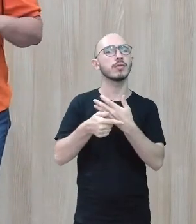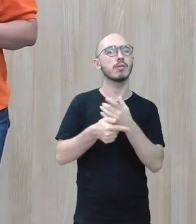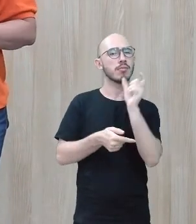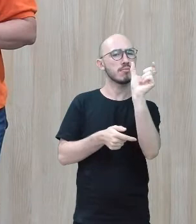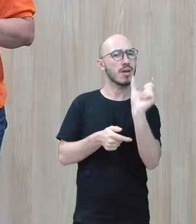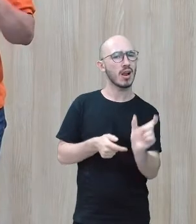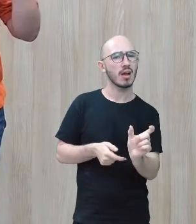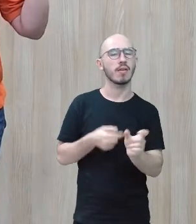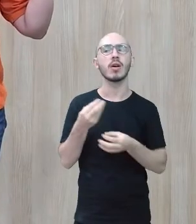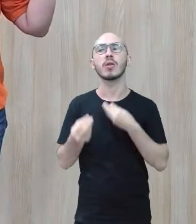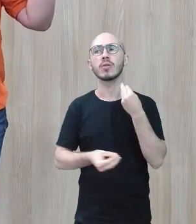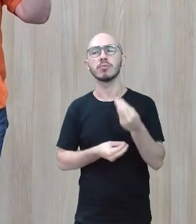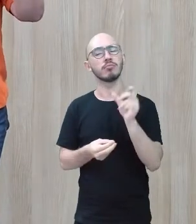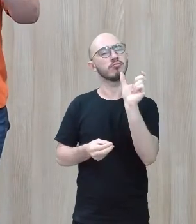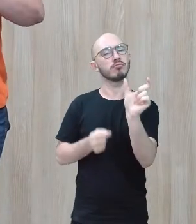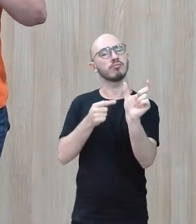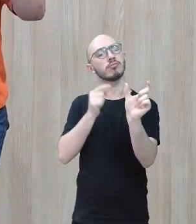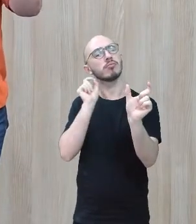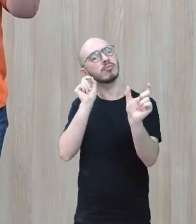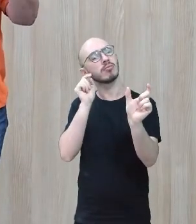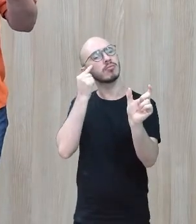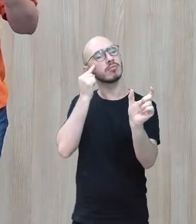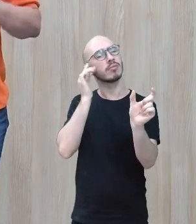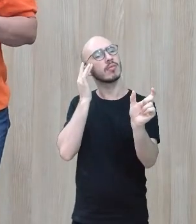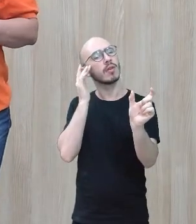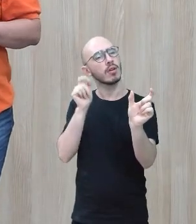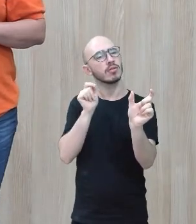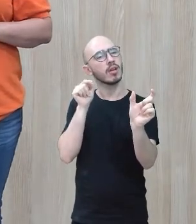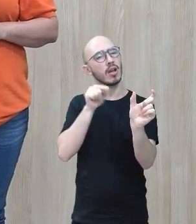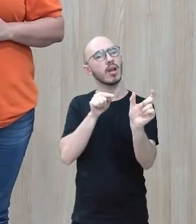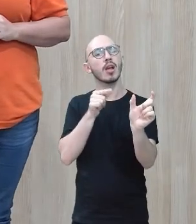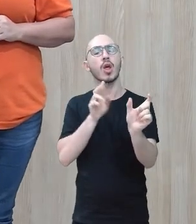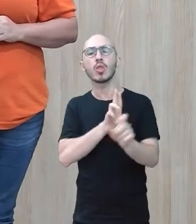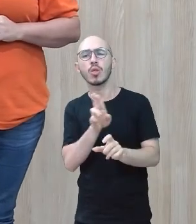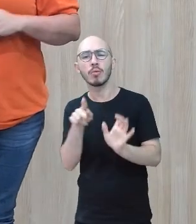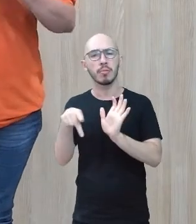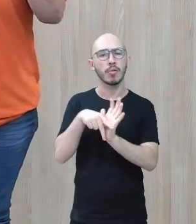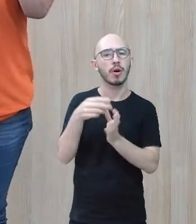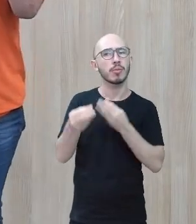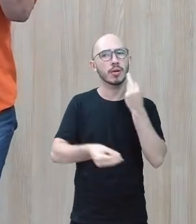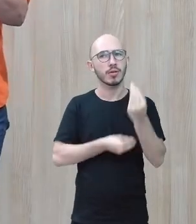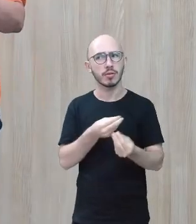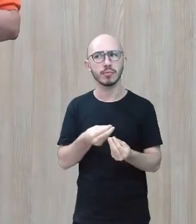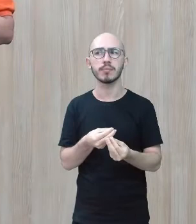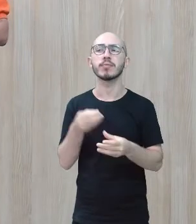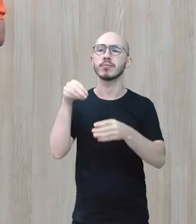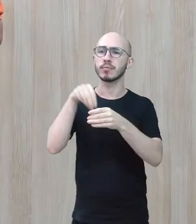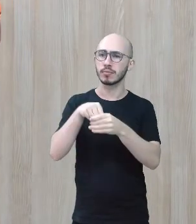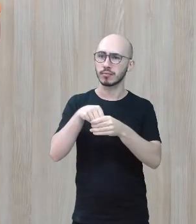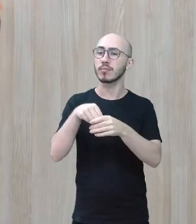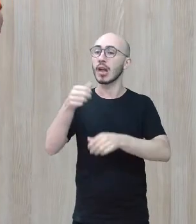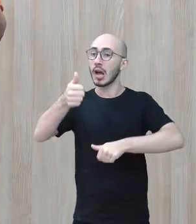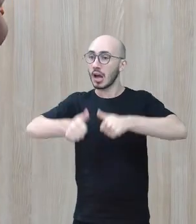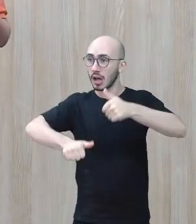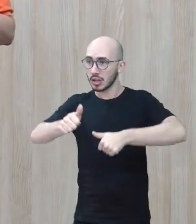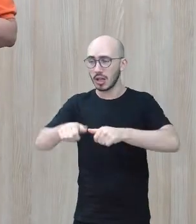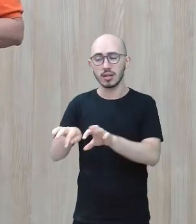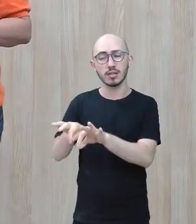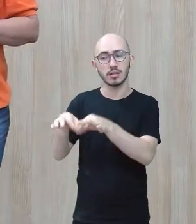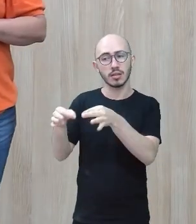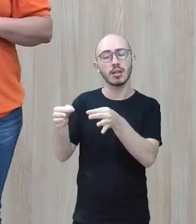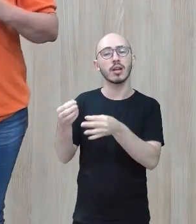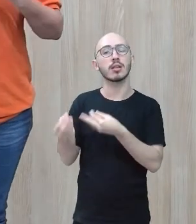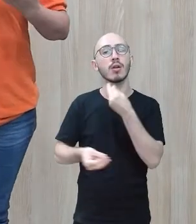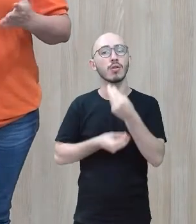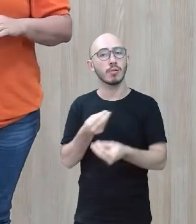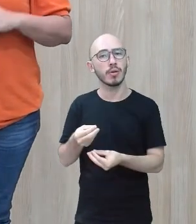palavra. Ah, essa palavra aqui, Pedro, é substantivo próprio? Dentro da análise sintática, é um sujeito?